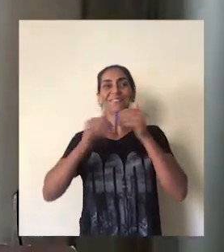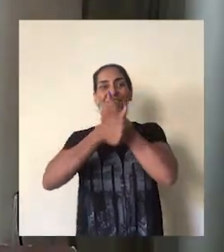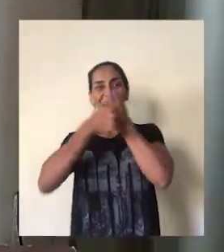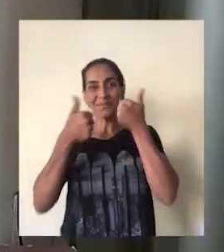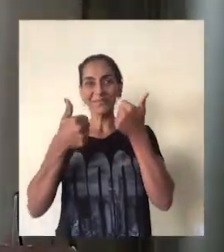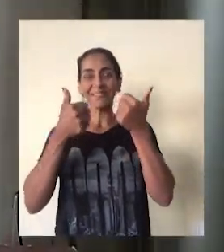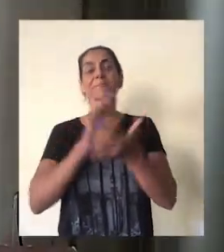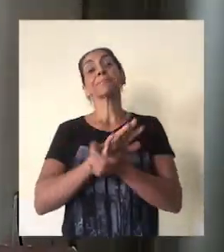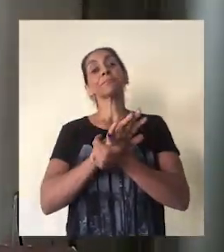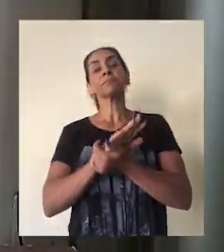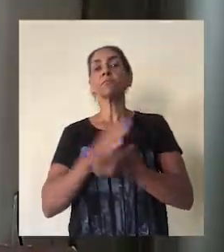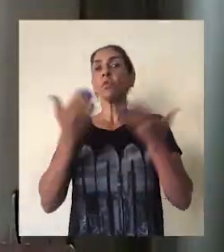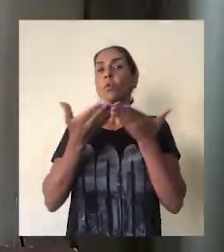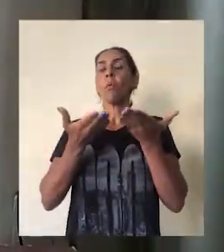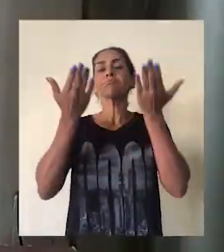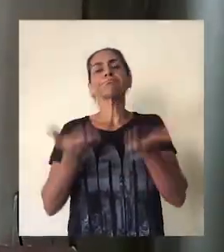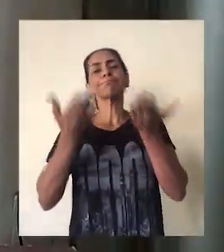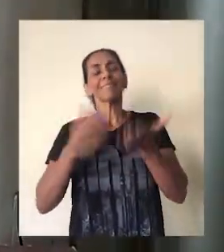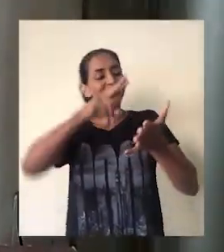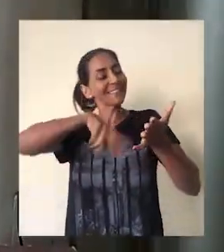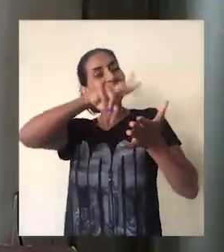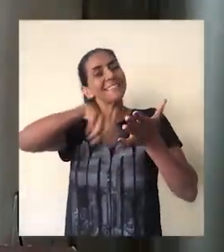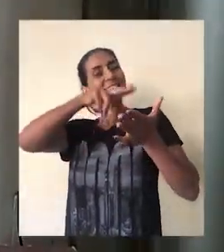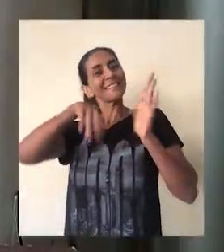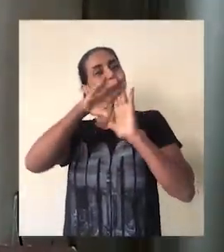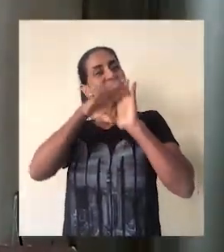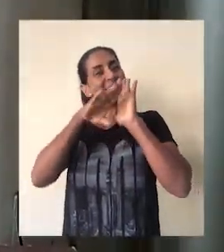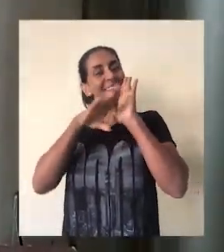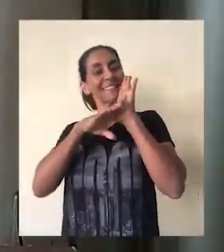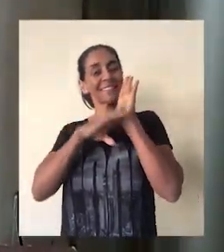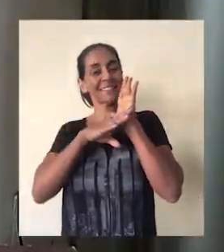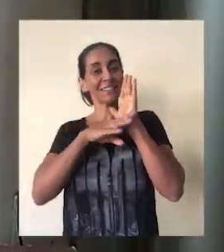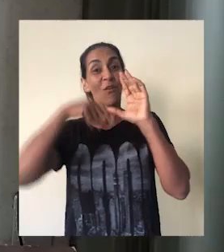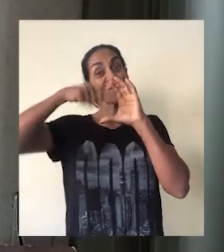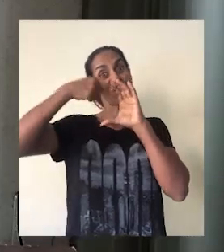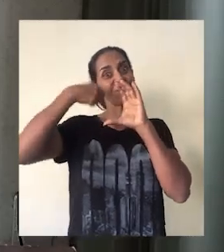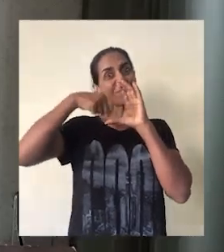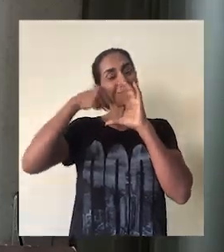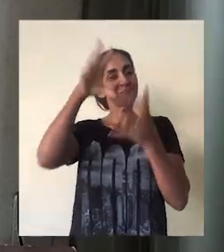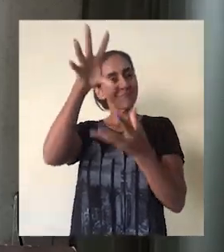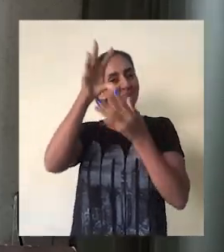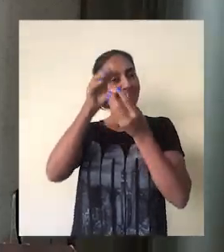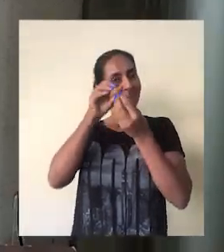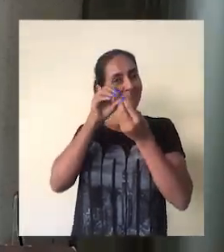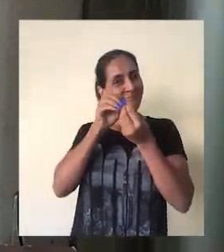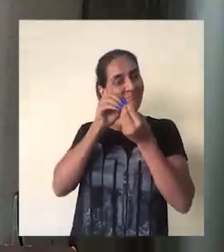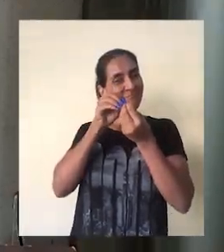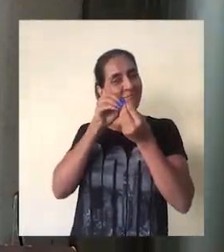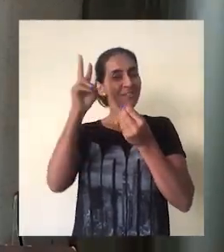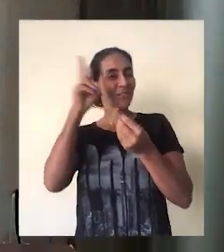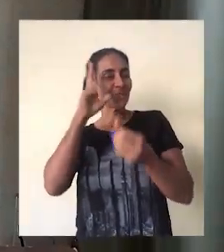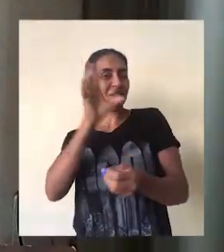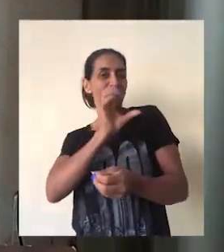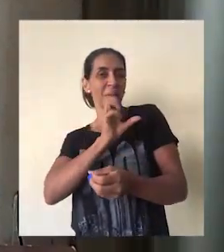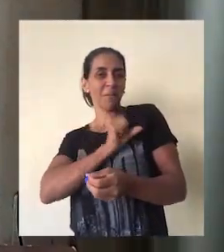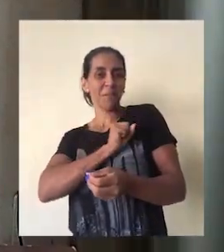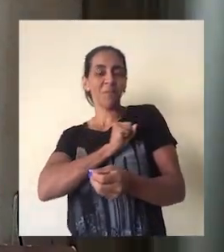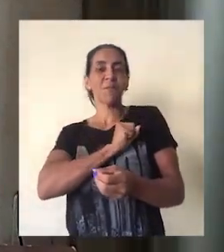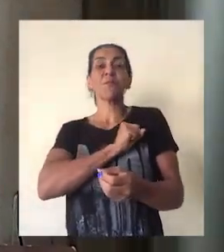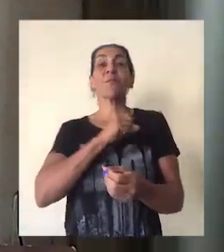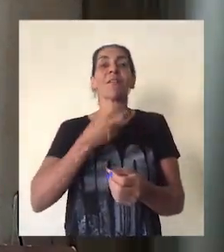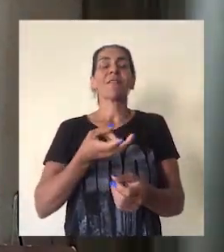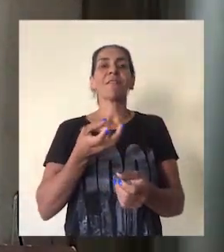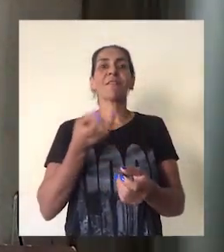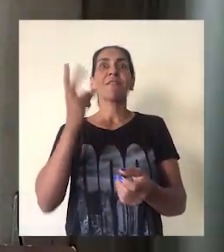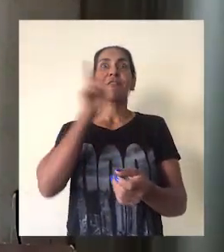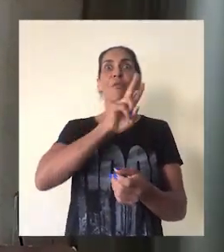Olá pessoal, tudo bem com vocês? Você está no canal Leve Leitura e o vídeo de hoje é uma resenha do romance épico